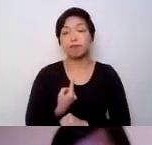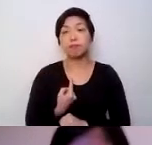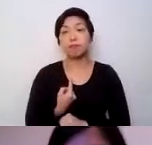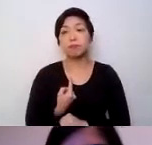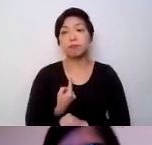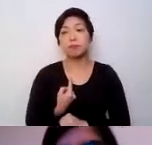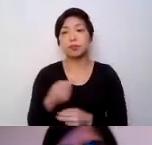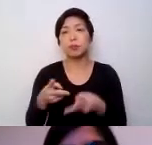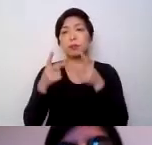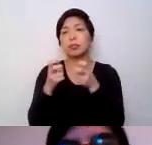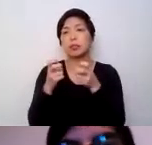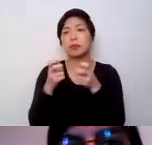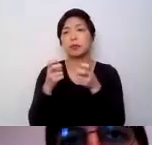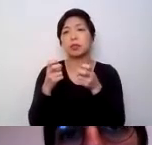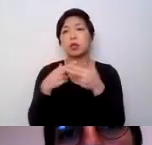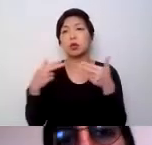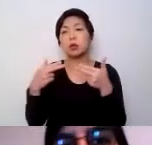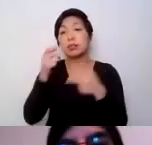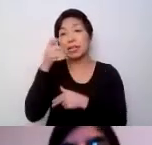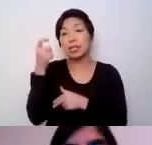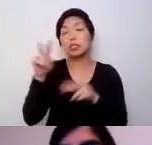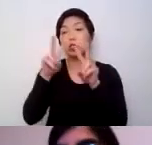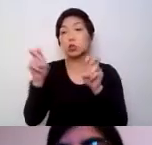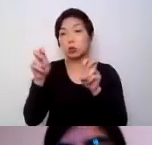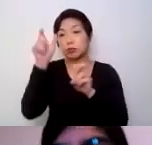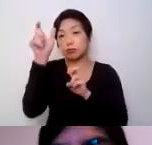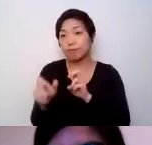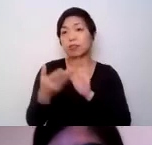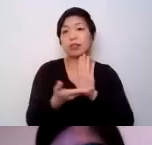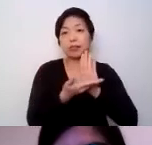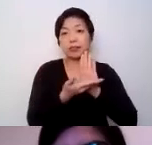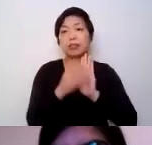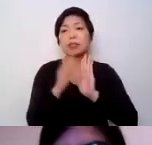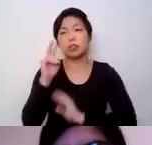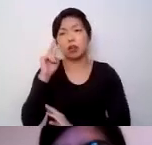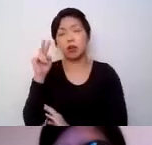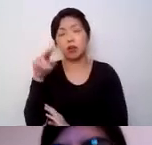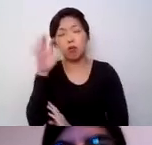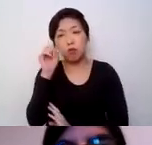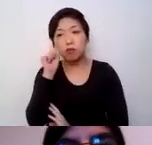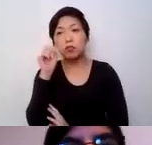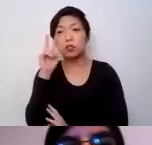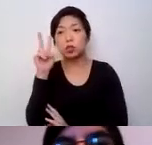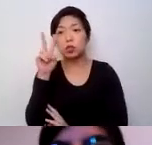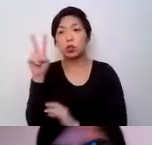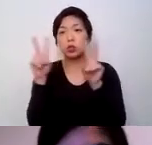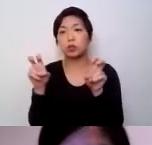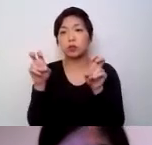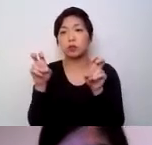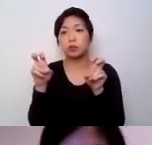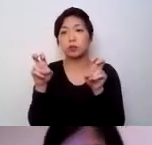resgate muito interessante sobre a figura da Lina já ouvi falar de alguns colegas que é uma espécie de visibilidade